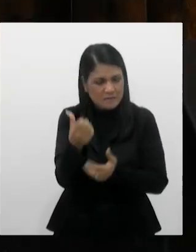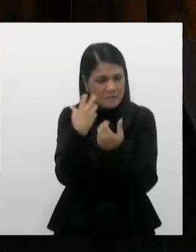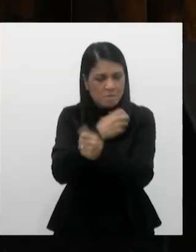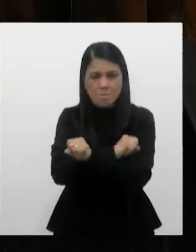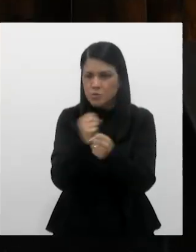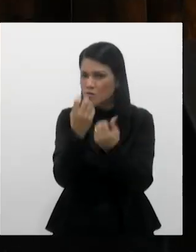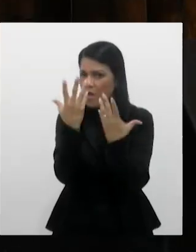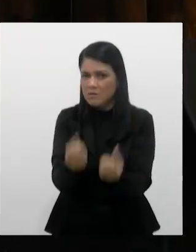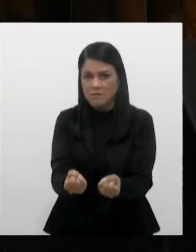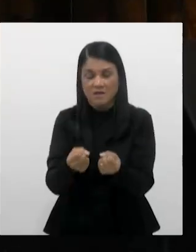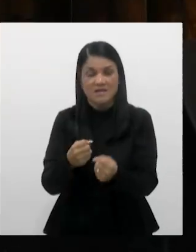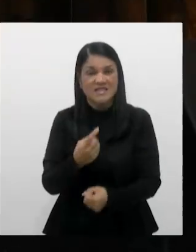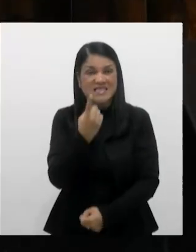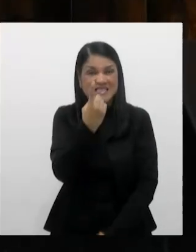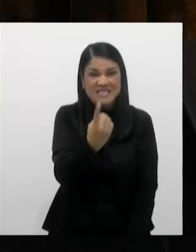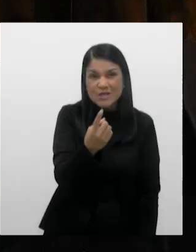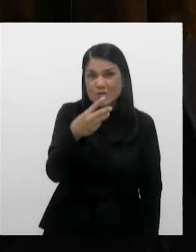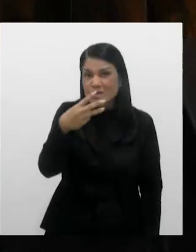de